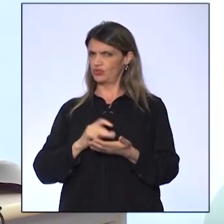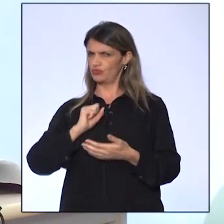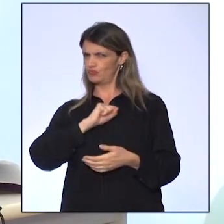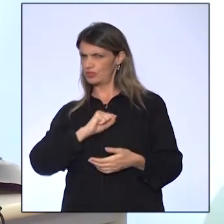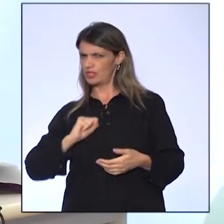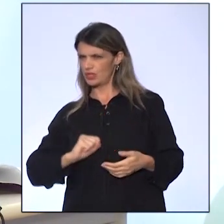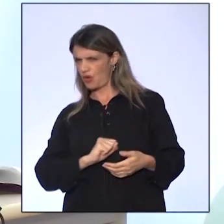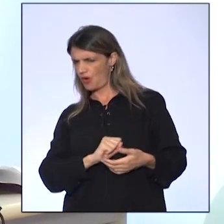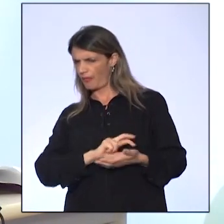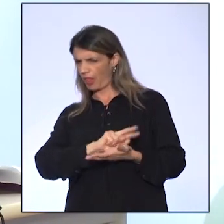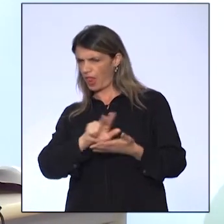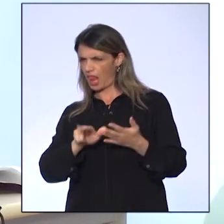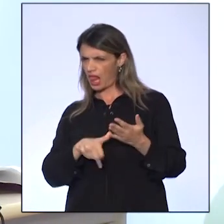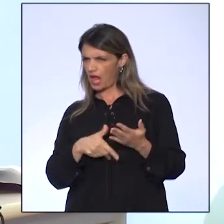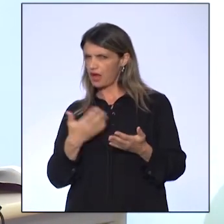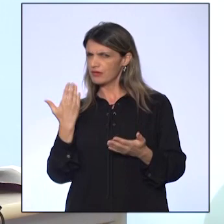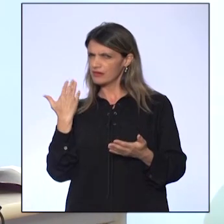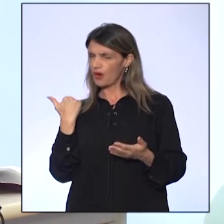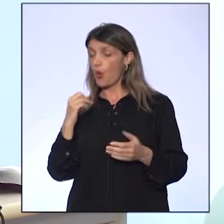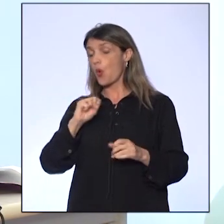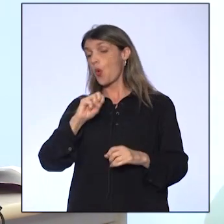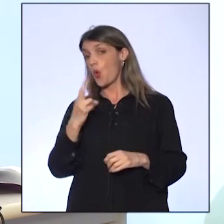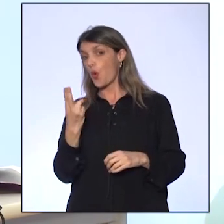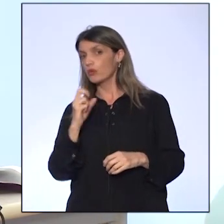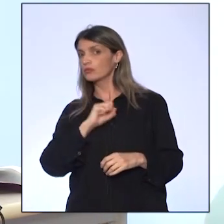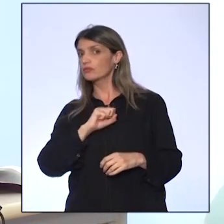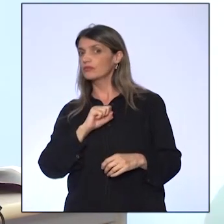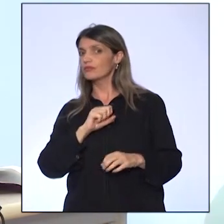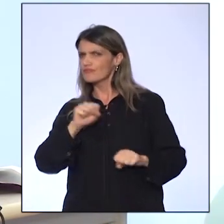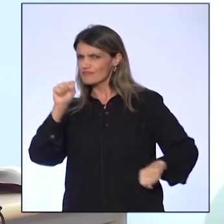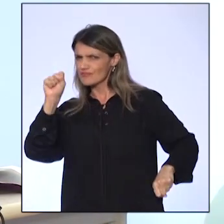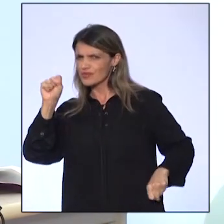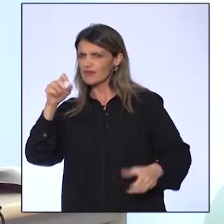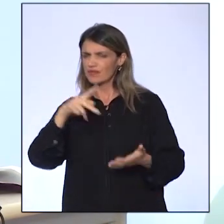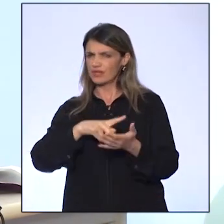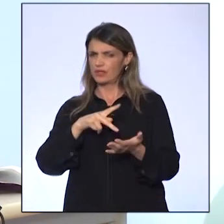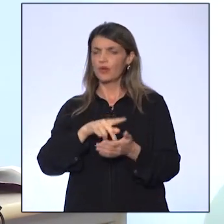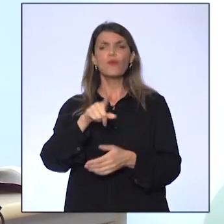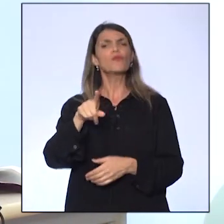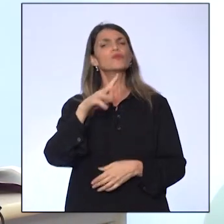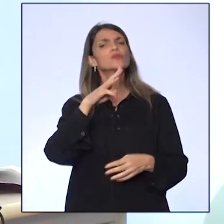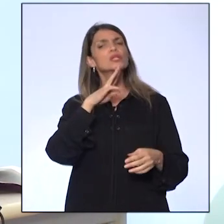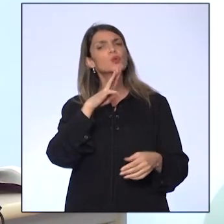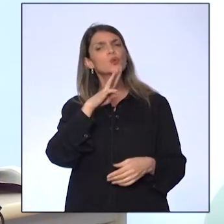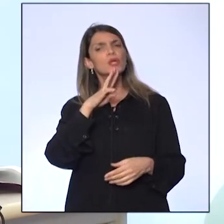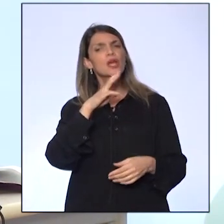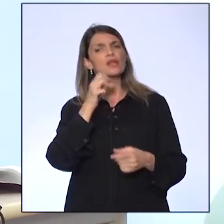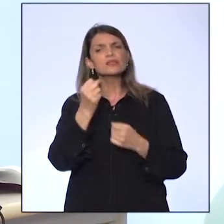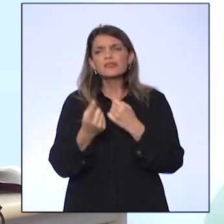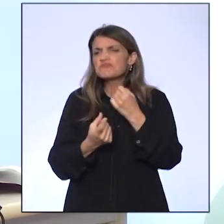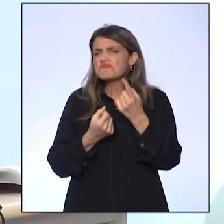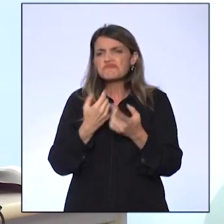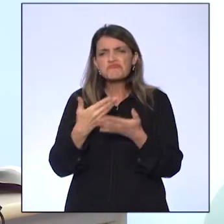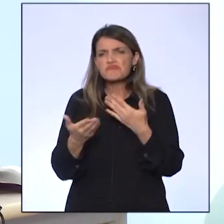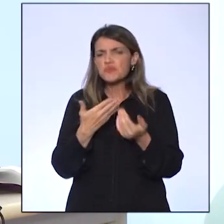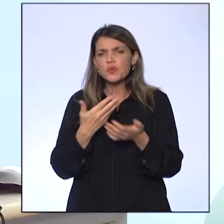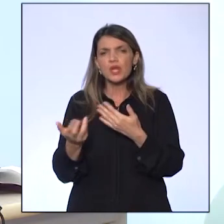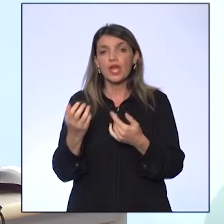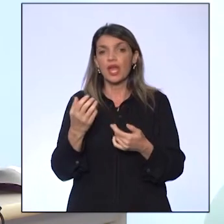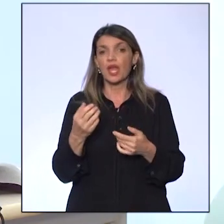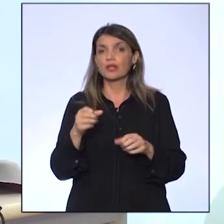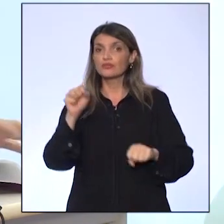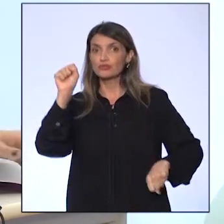reais. Do you know any superhero? Give some example. Você conhece algum super-herói da vida real? Dê